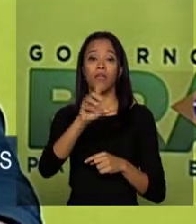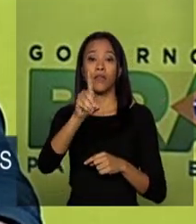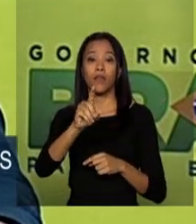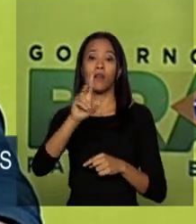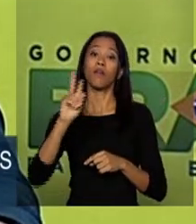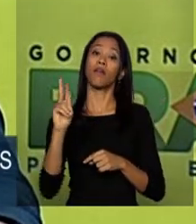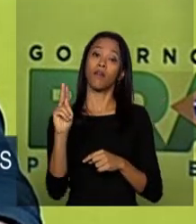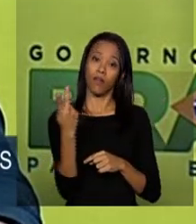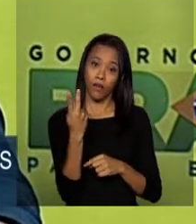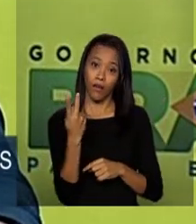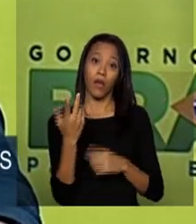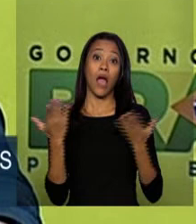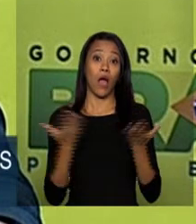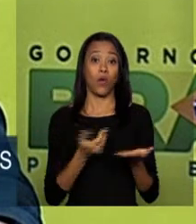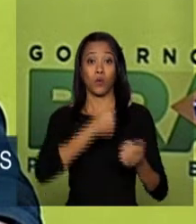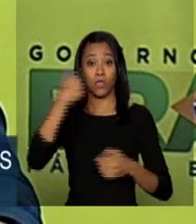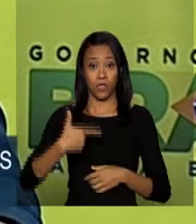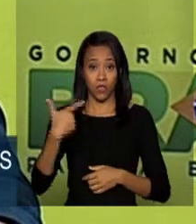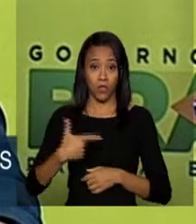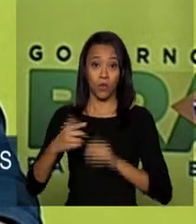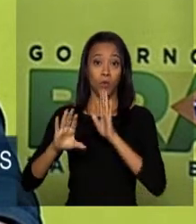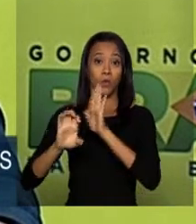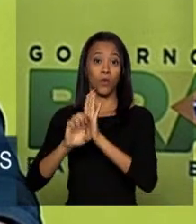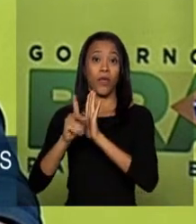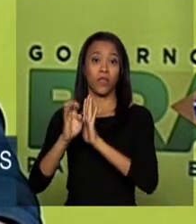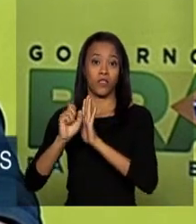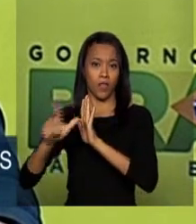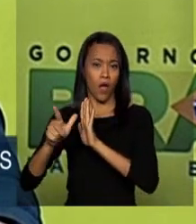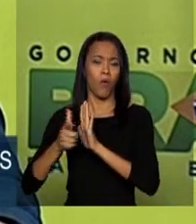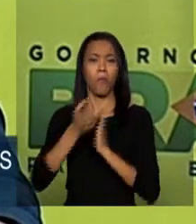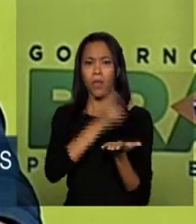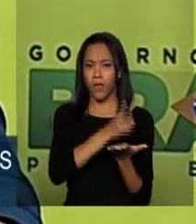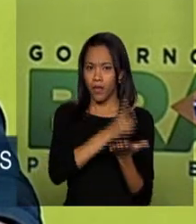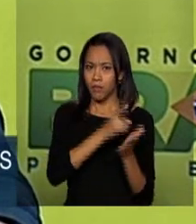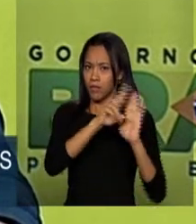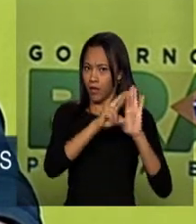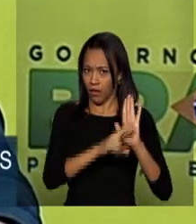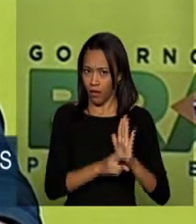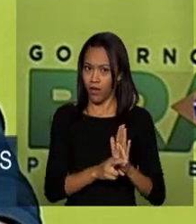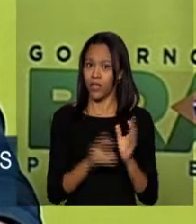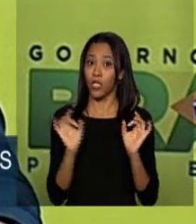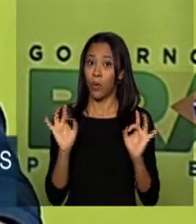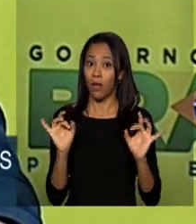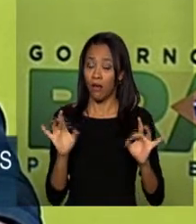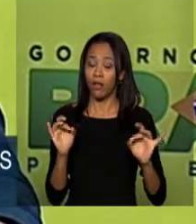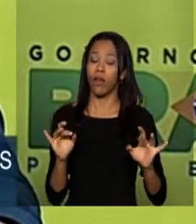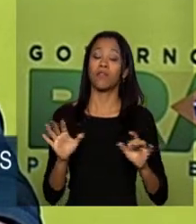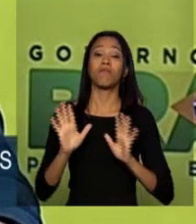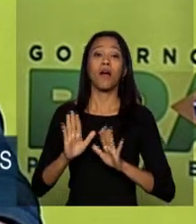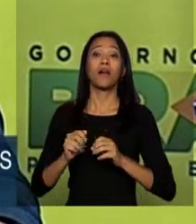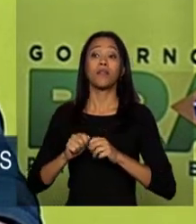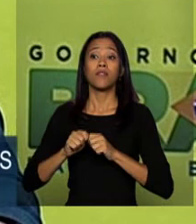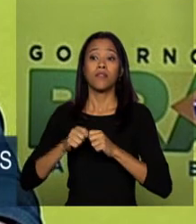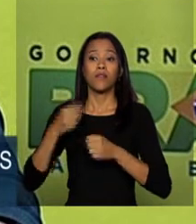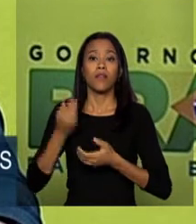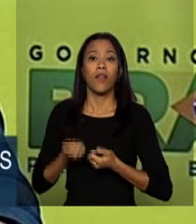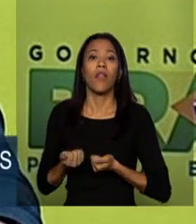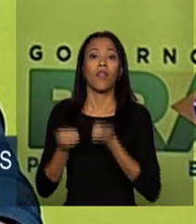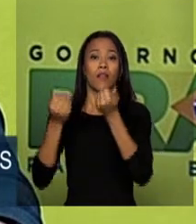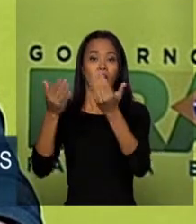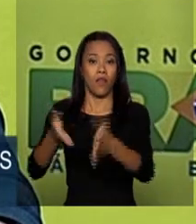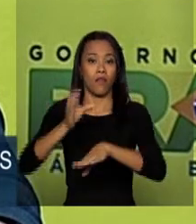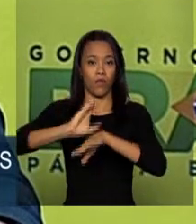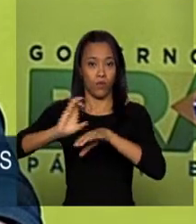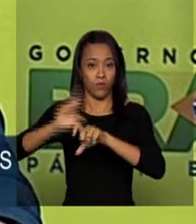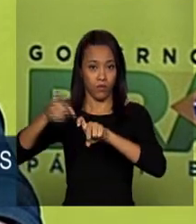consegue levar esses cursos, ainda garantindo os mesmos padrões de qualidade, mas para municípios com maiores necessidades, com